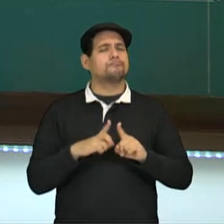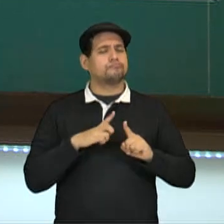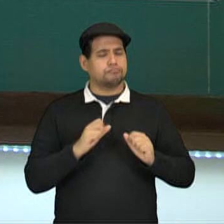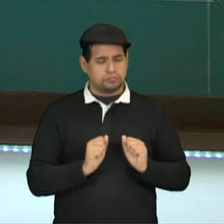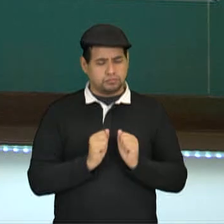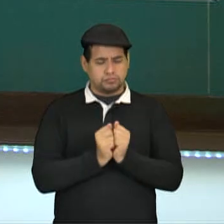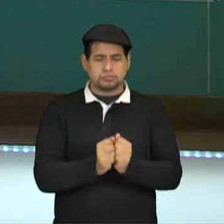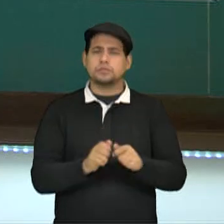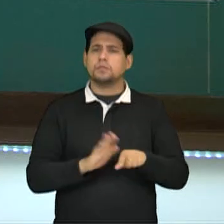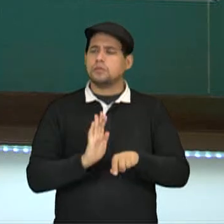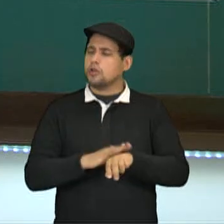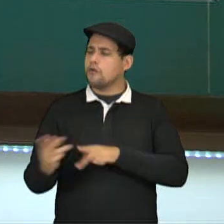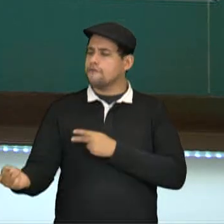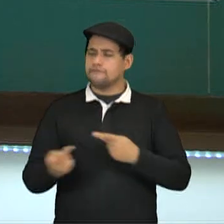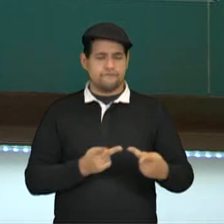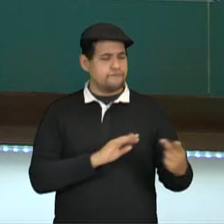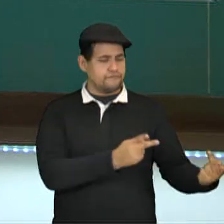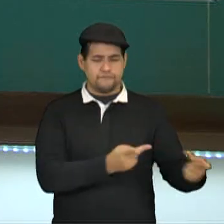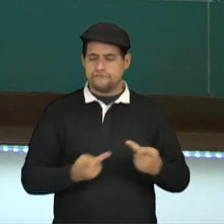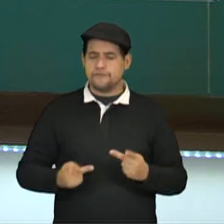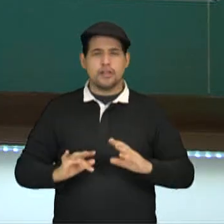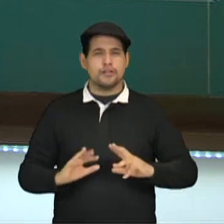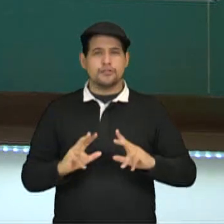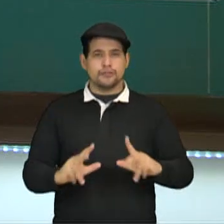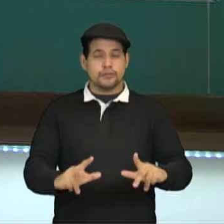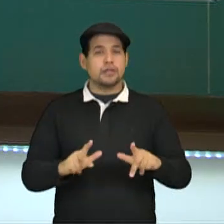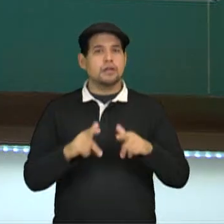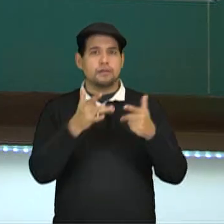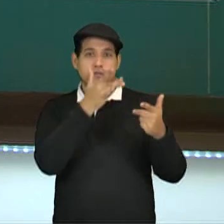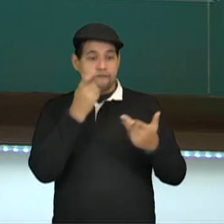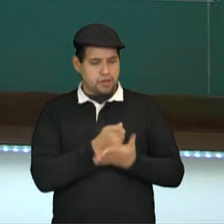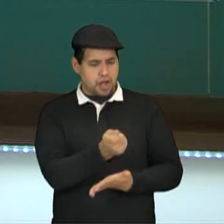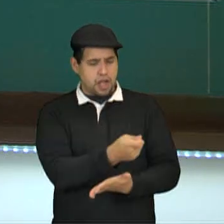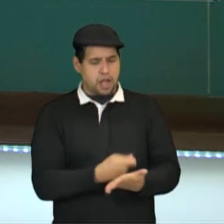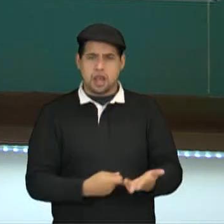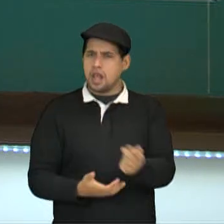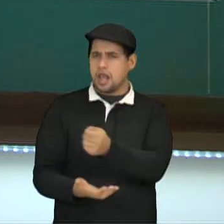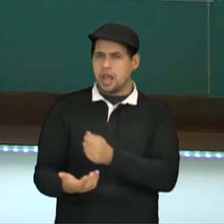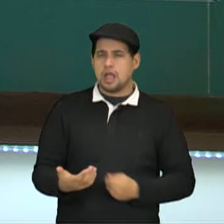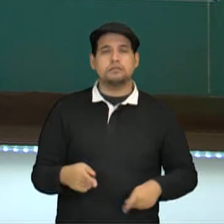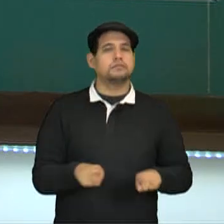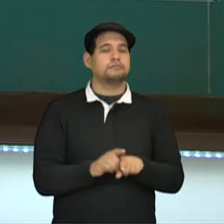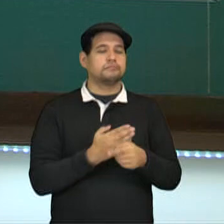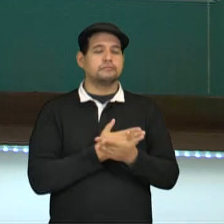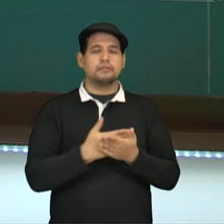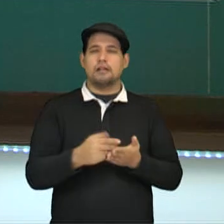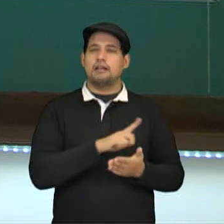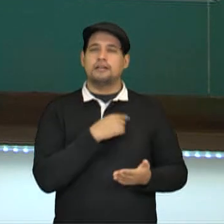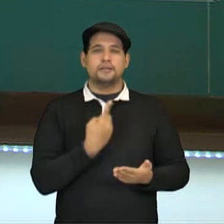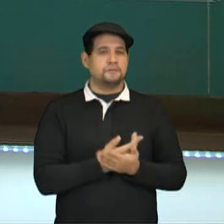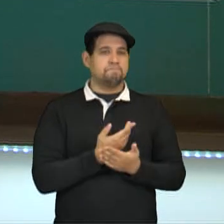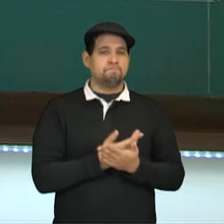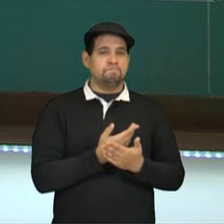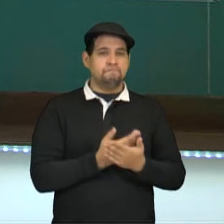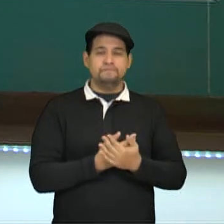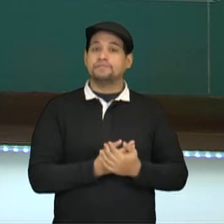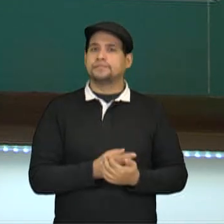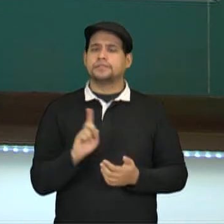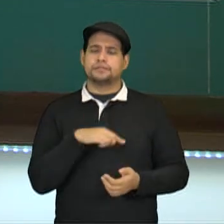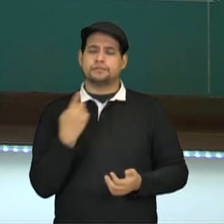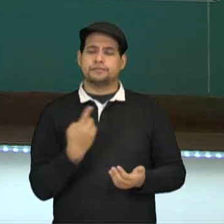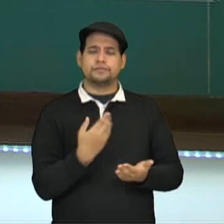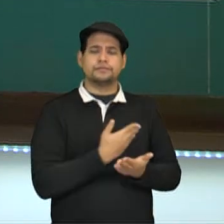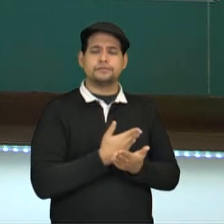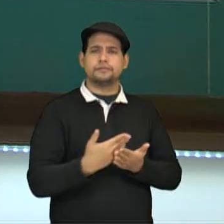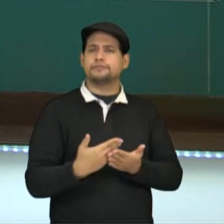postos, chama todo mundo, empurra o sofá, vamos fazer anotações e vamos começar a nossa aula. E, para